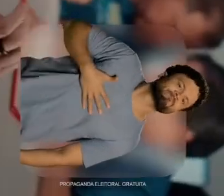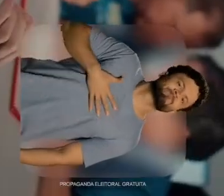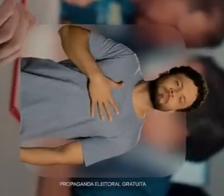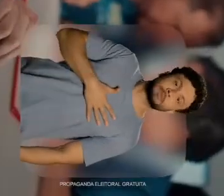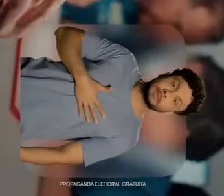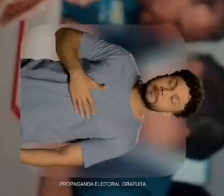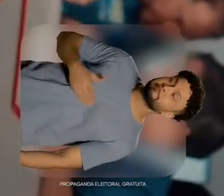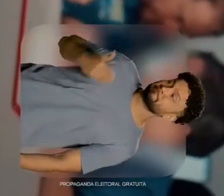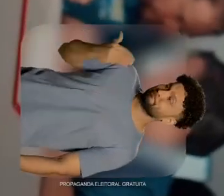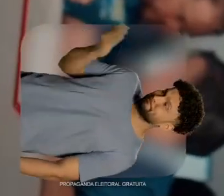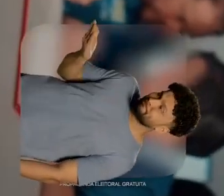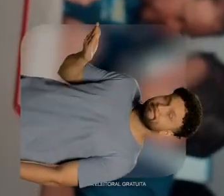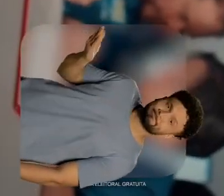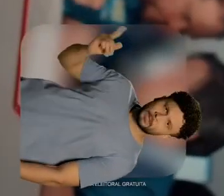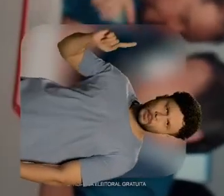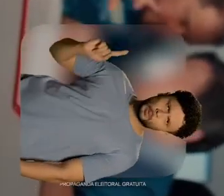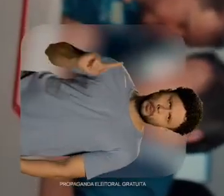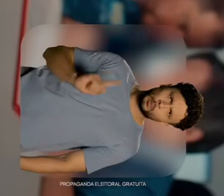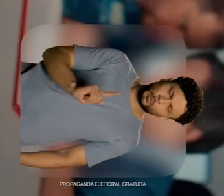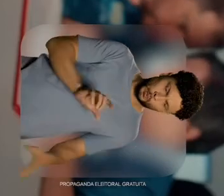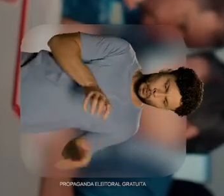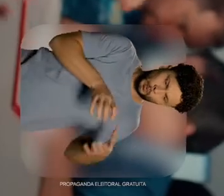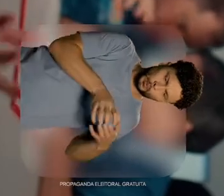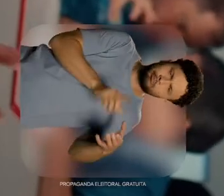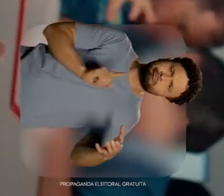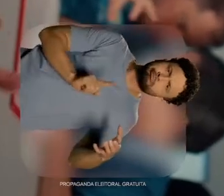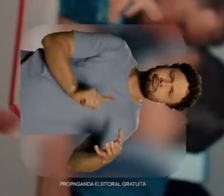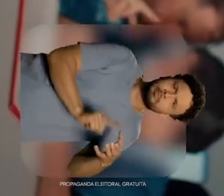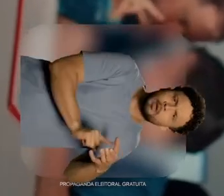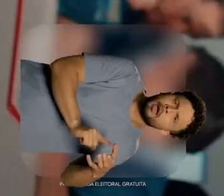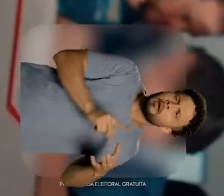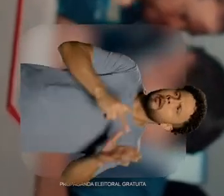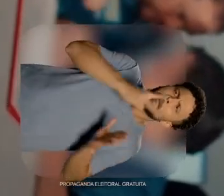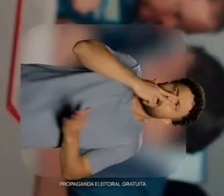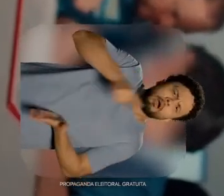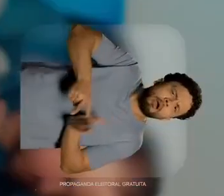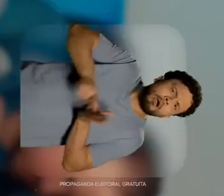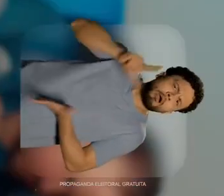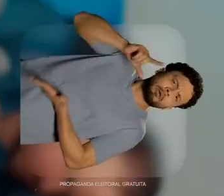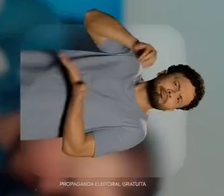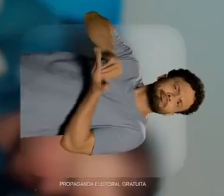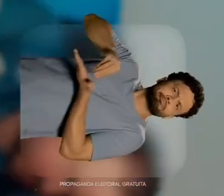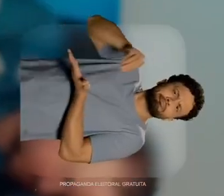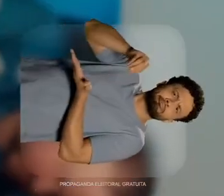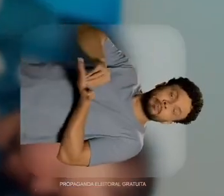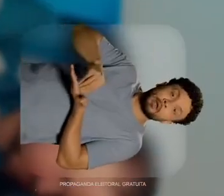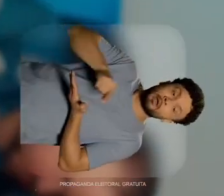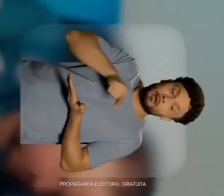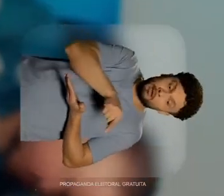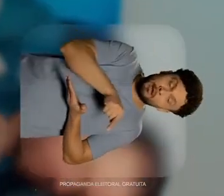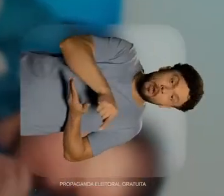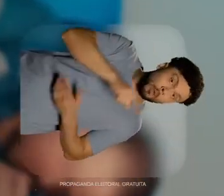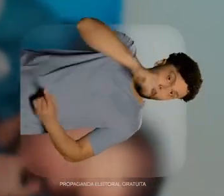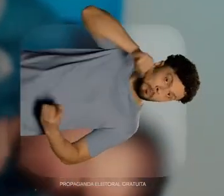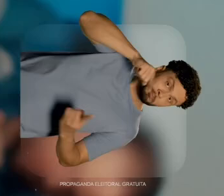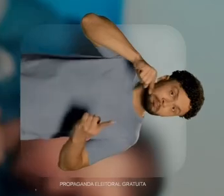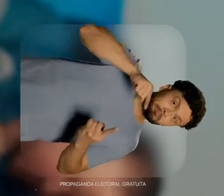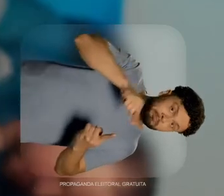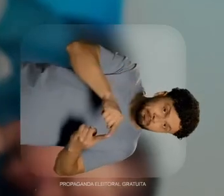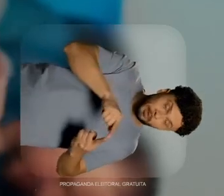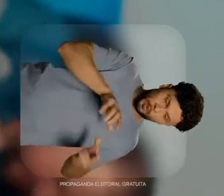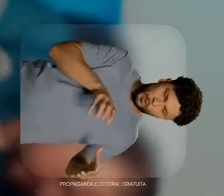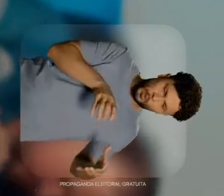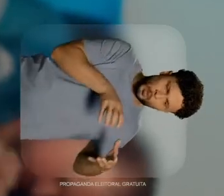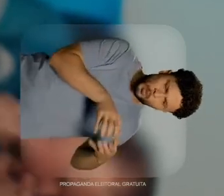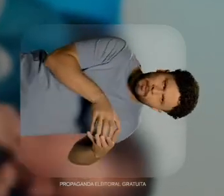O Matheus entrou nessa equipe como uma peça que faltava no encaixe. E nós temos a intenção de que essa